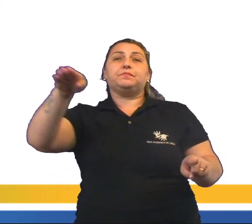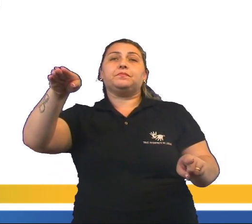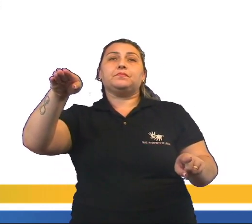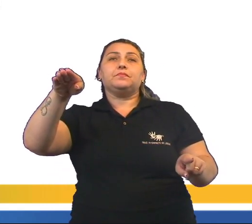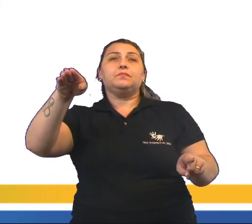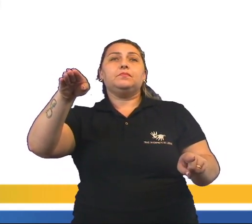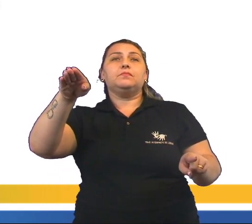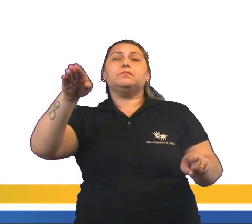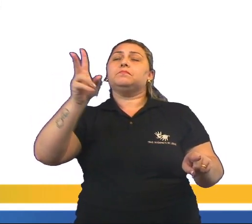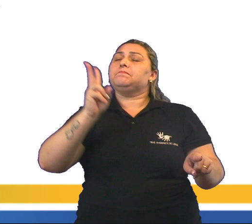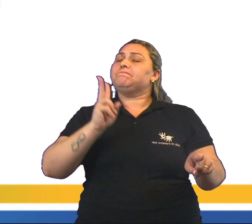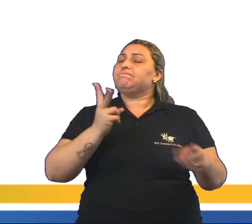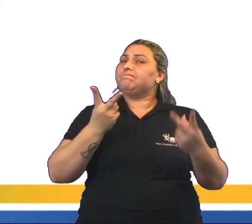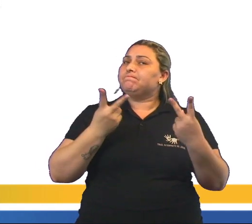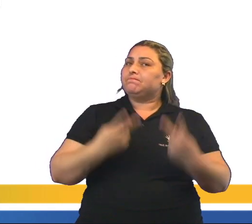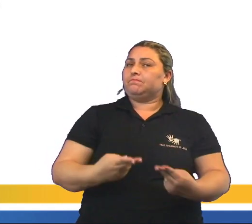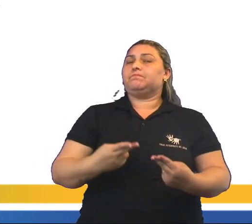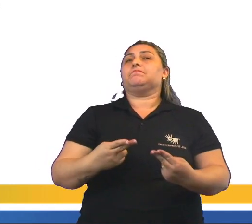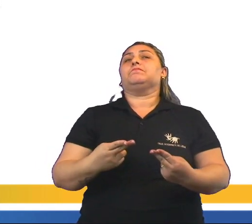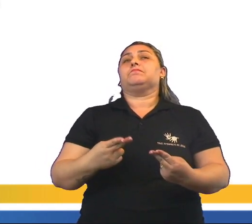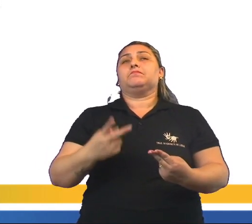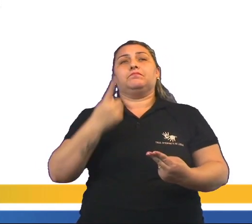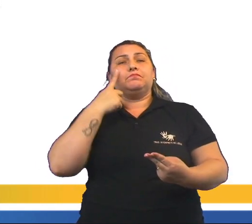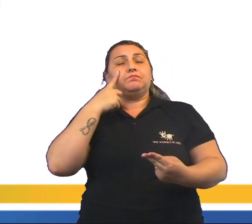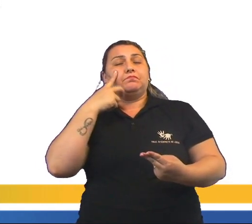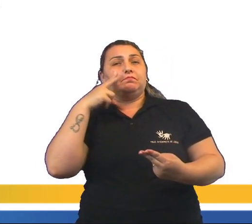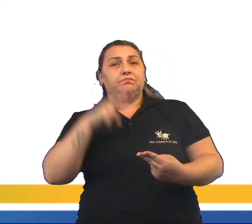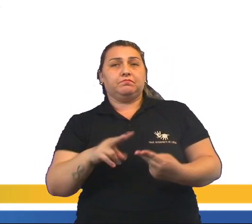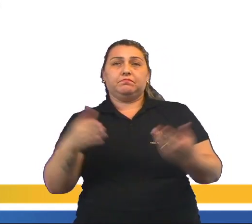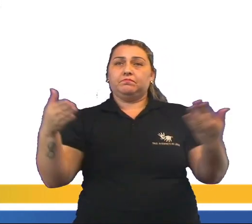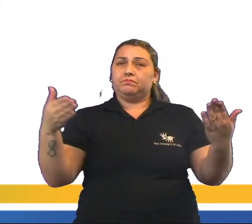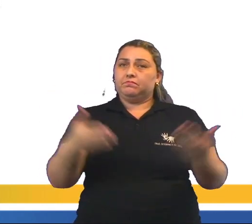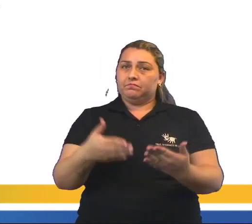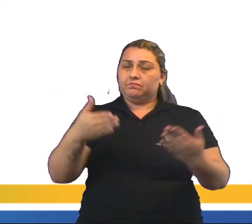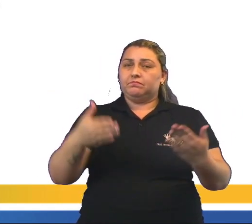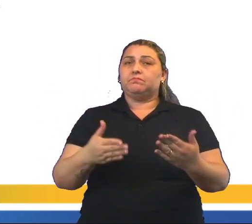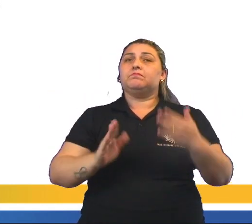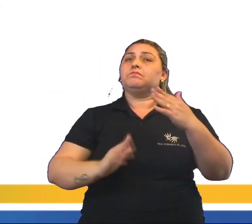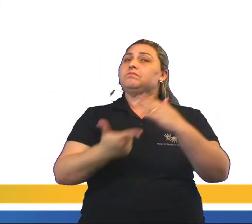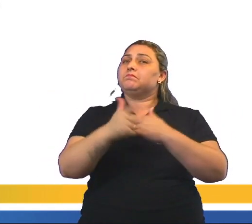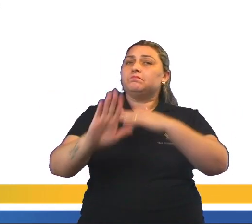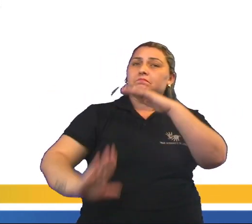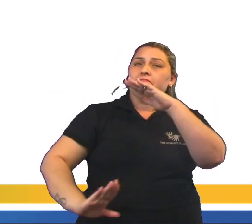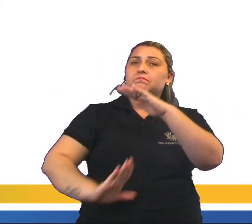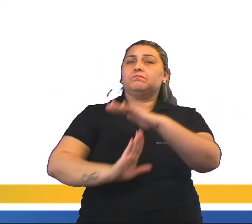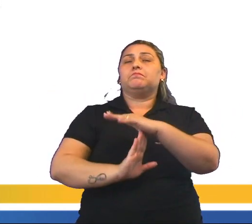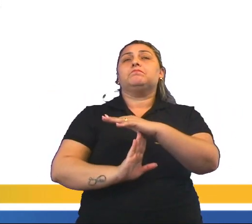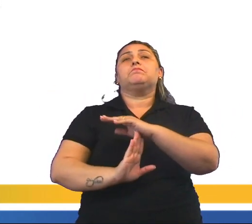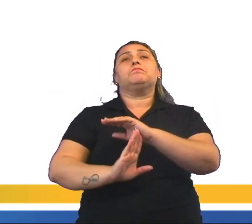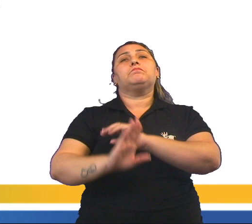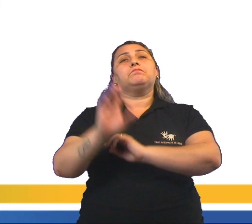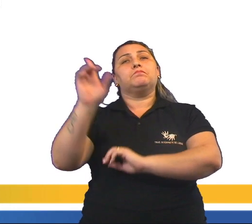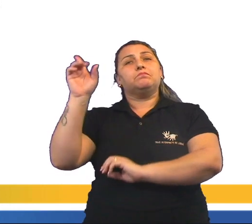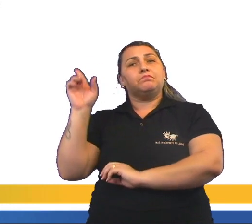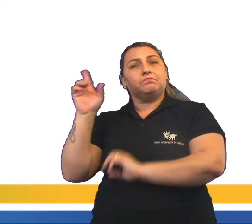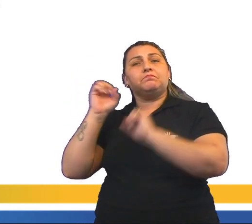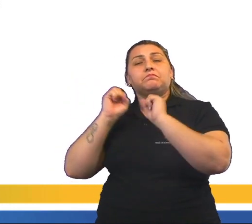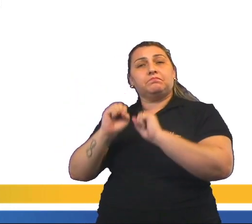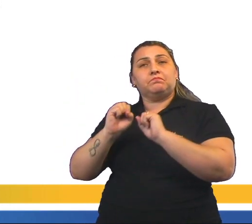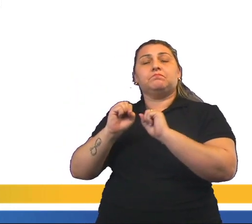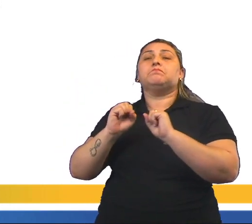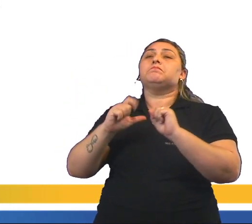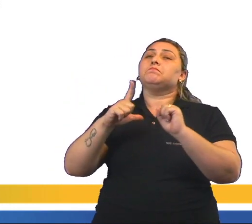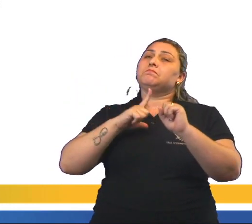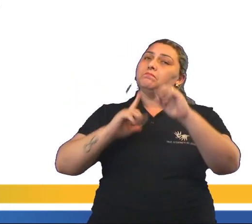sente é um mesmo caso que a gente viu agora pouco tá Quando ela é limitada Só que aqui nesse caso ela